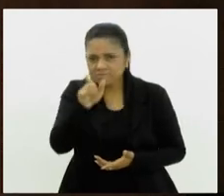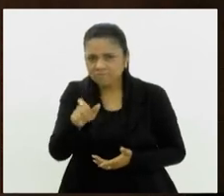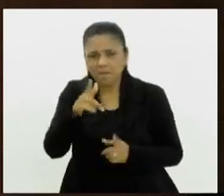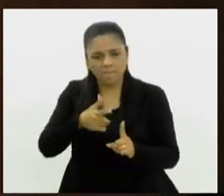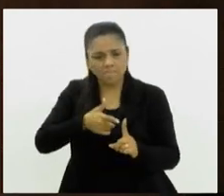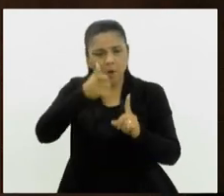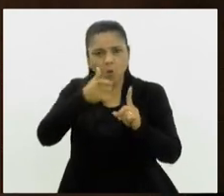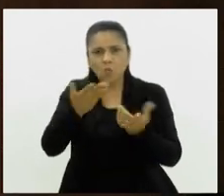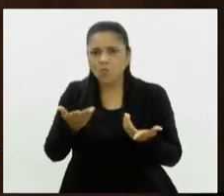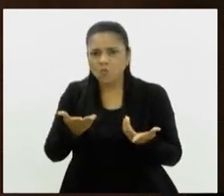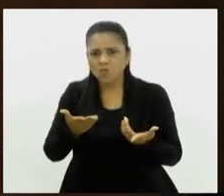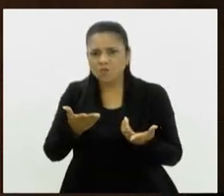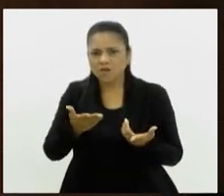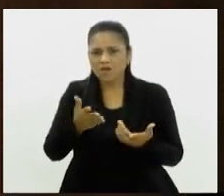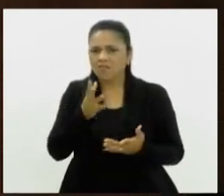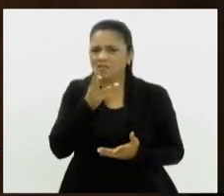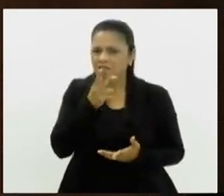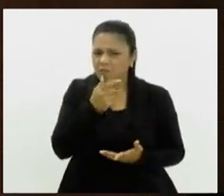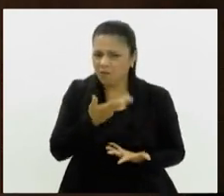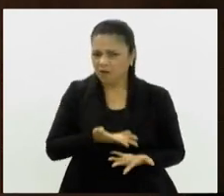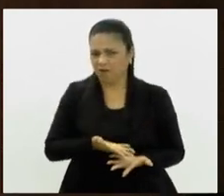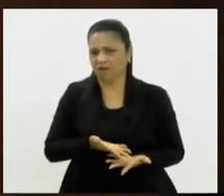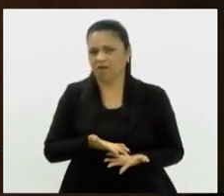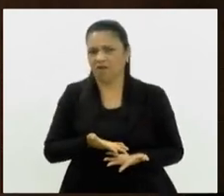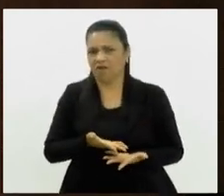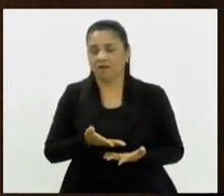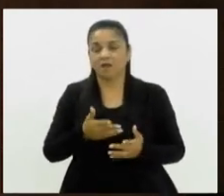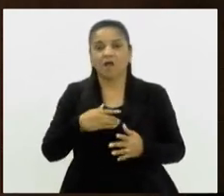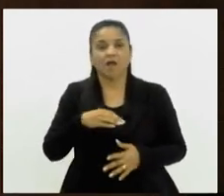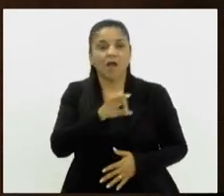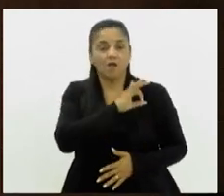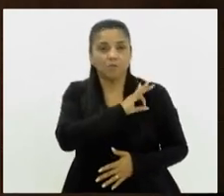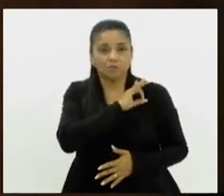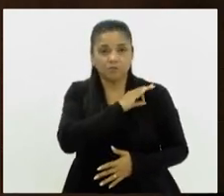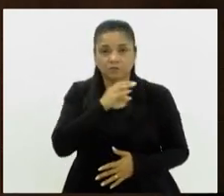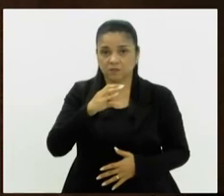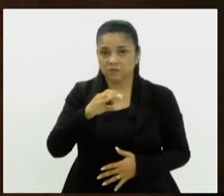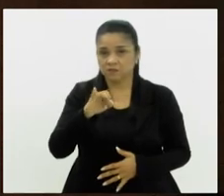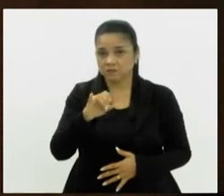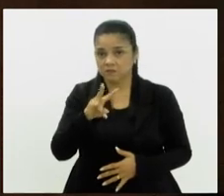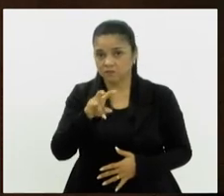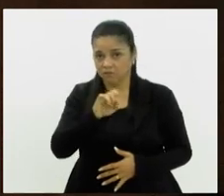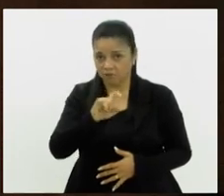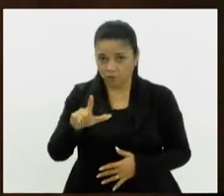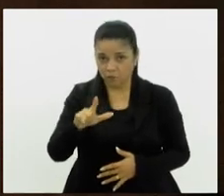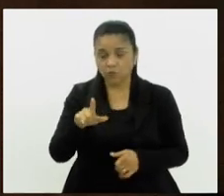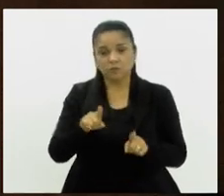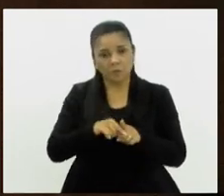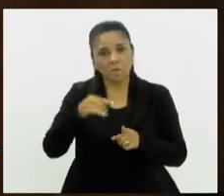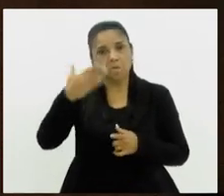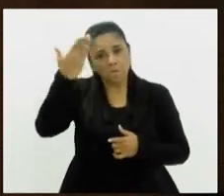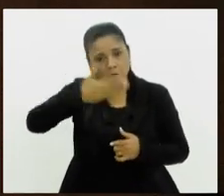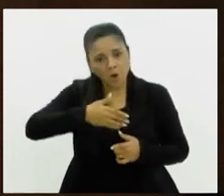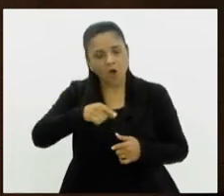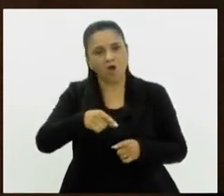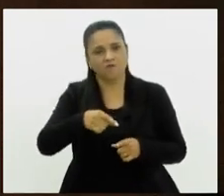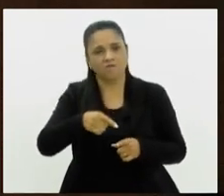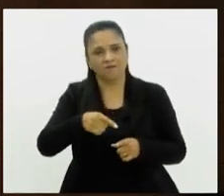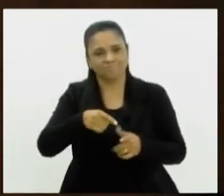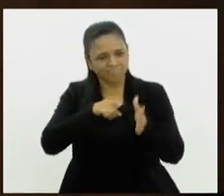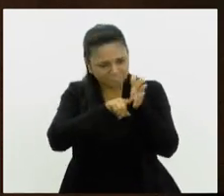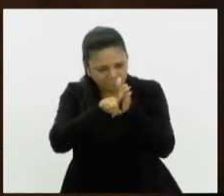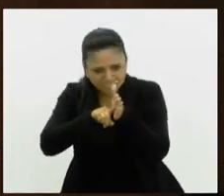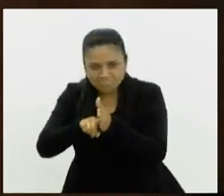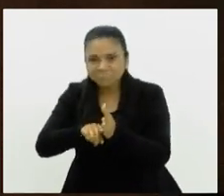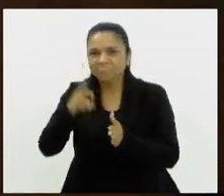tanto tempo. E a Polícia Civil, em outros casos, inclusive na vossa gestão, deu provas de que tem excelentes